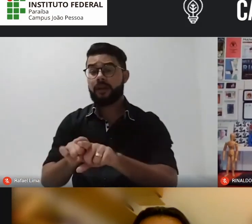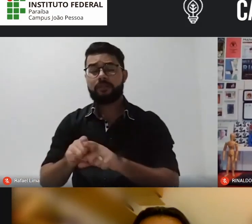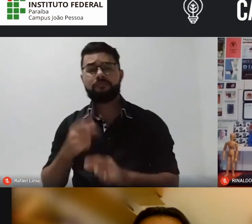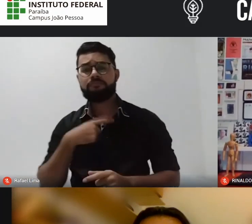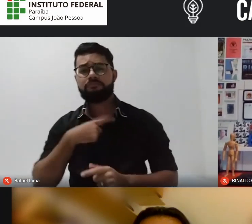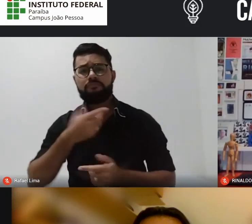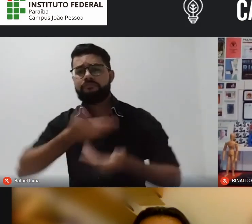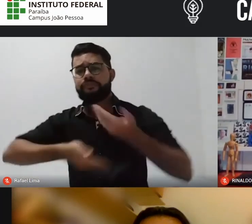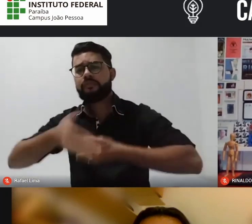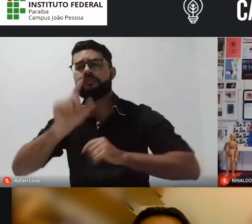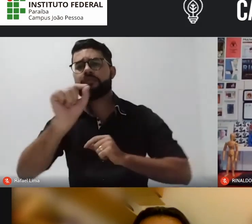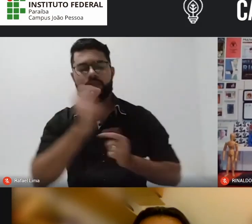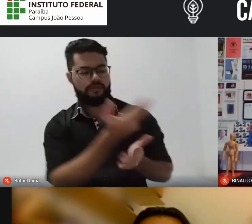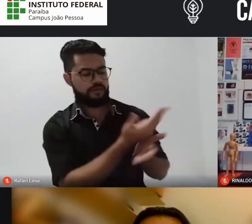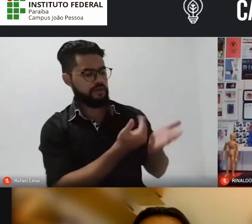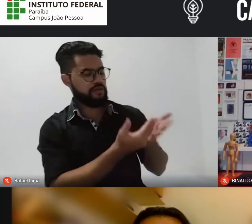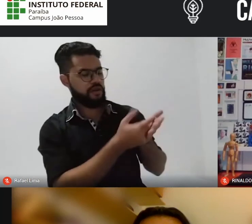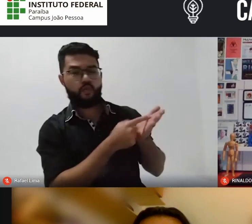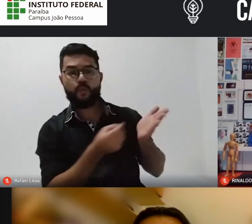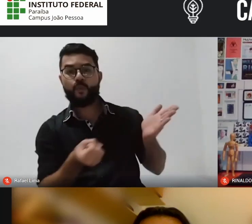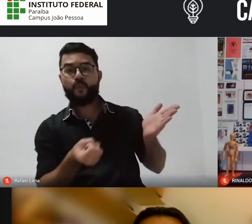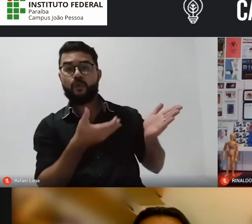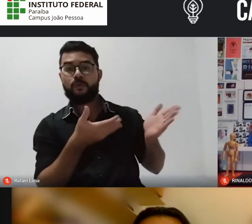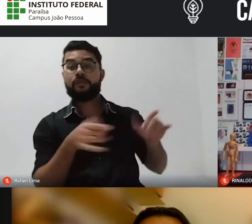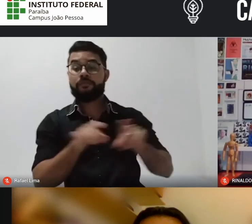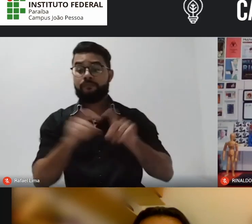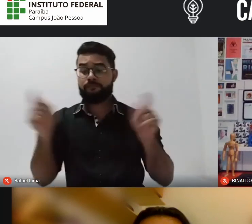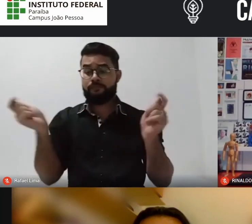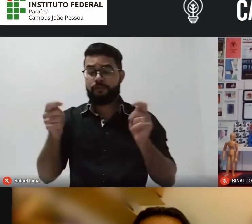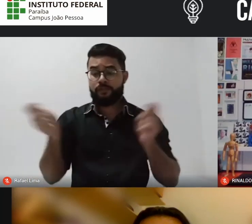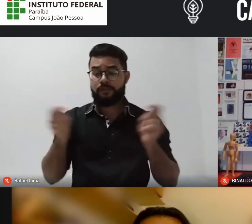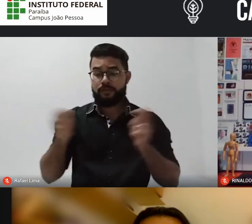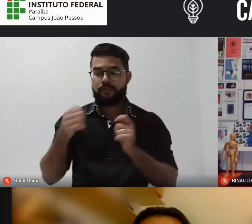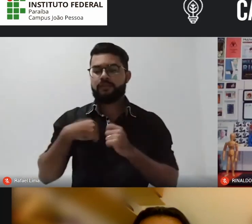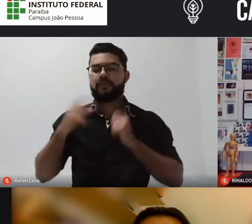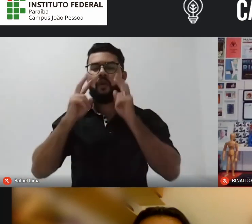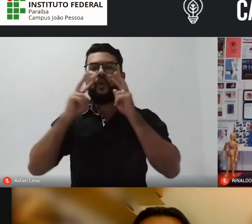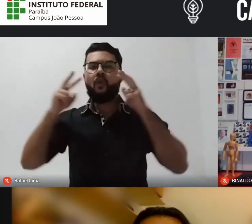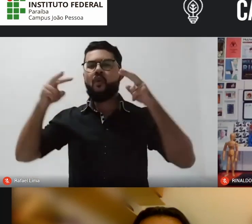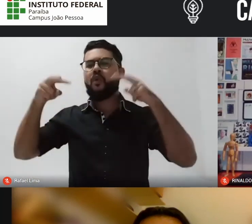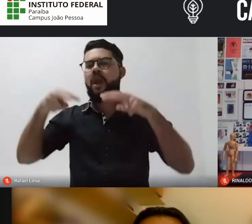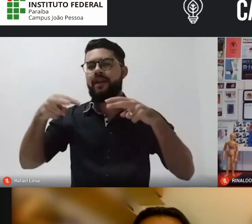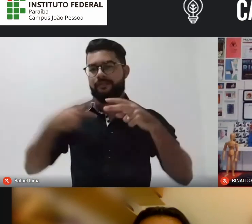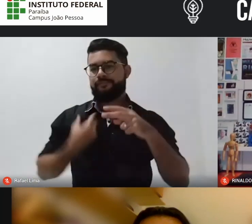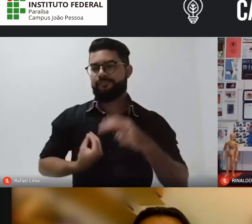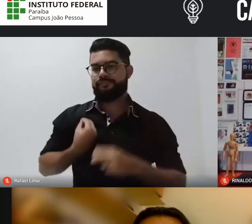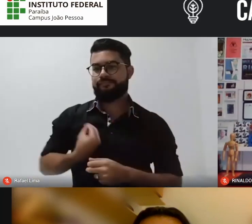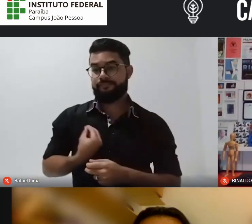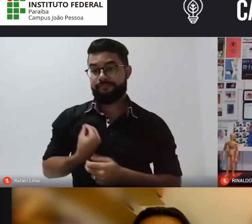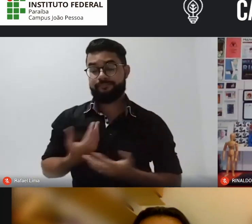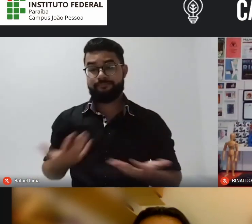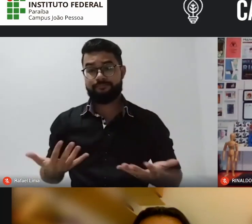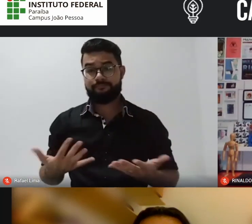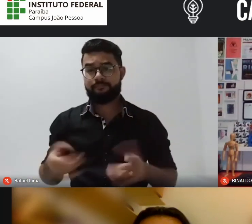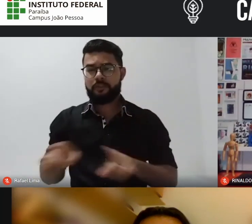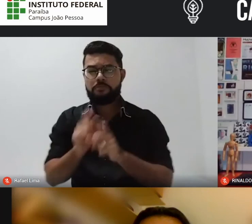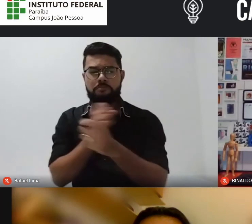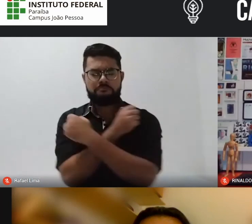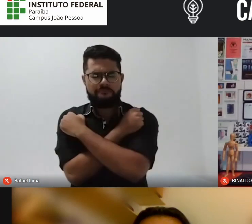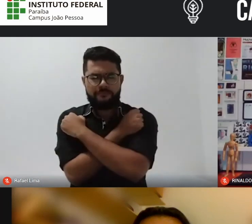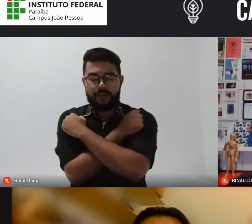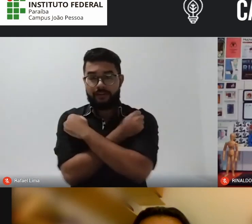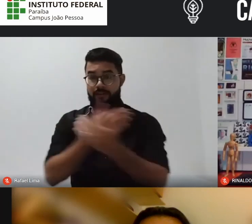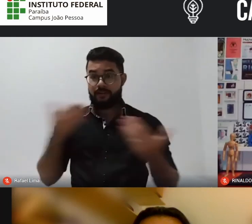desenho, mas a possibilidade de mudar o olhar sobre o que já existe. Nos abraçamos hoje